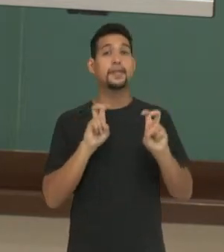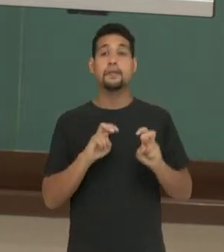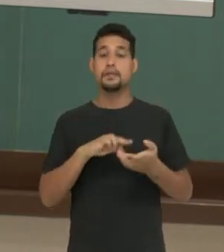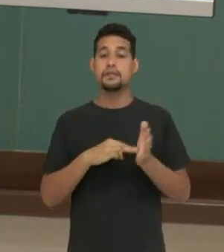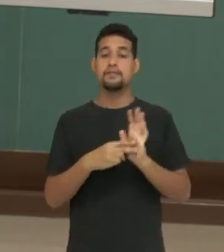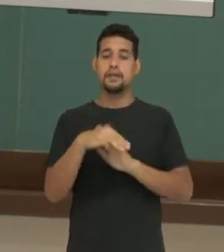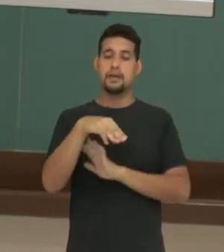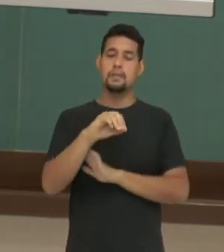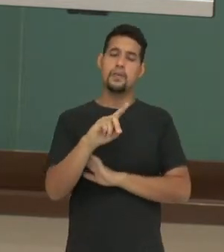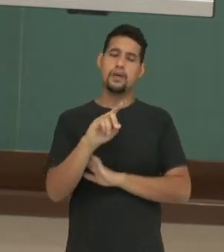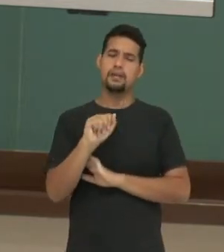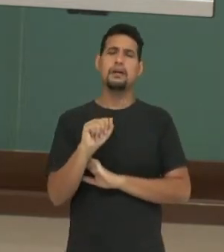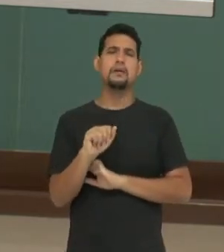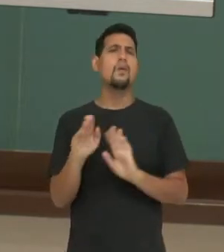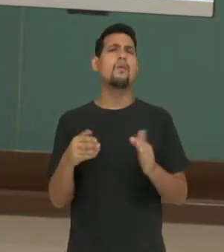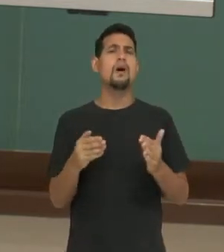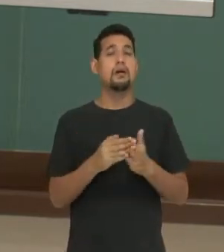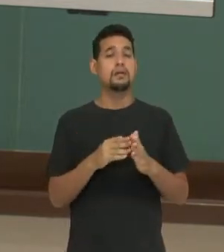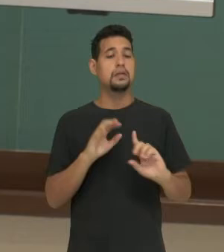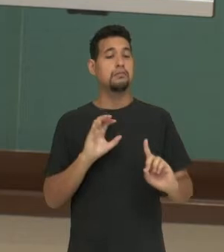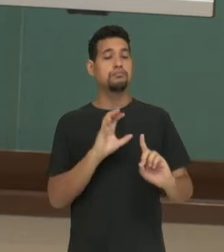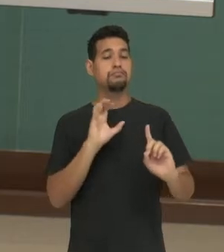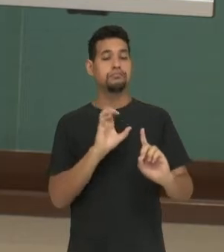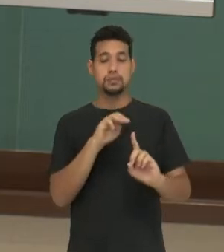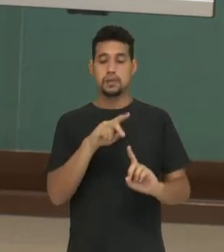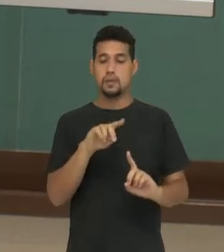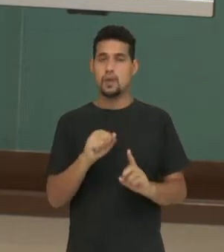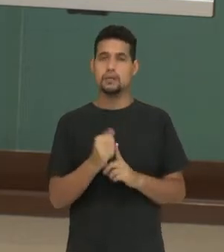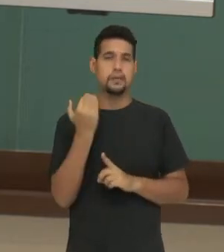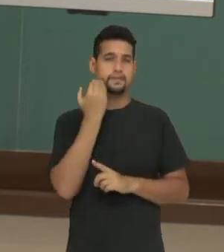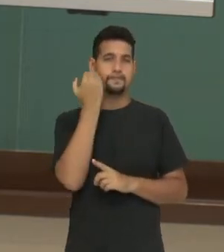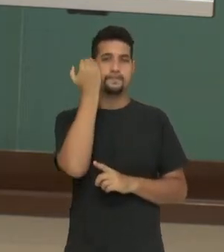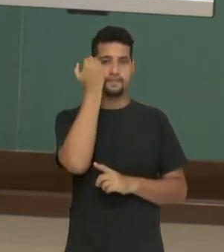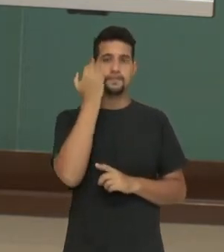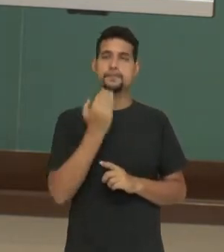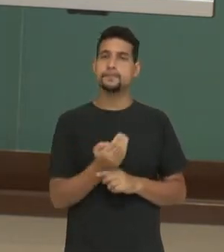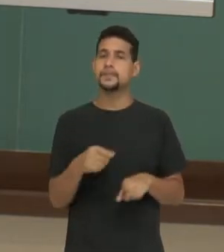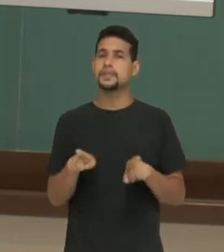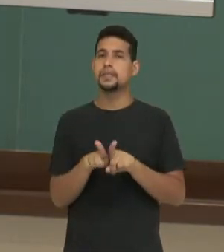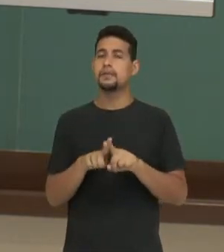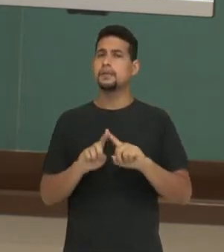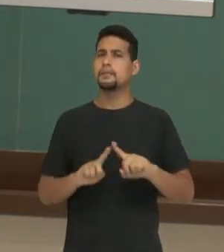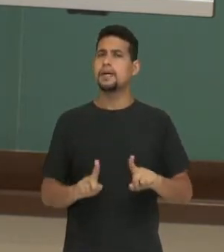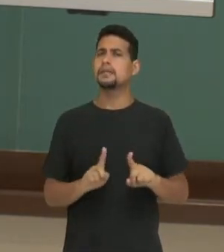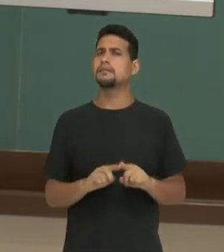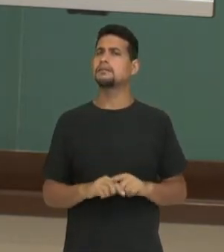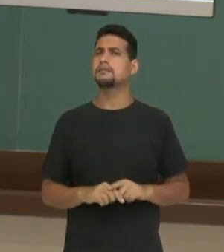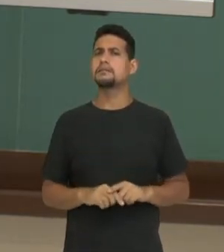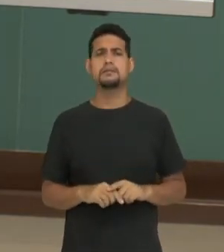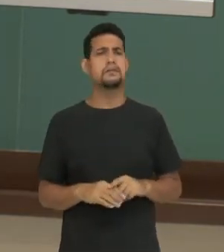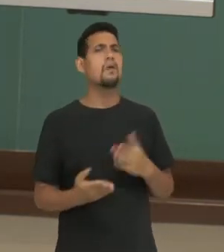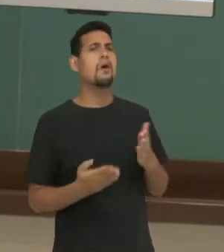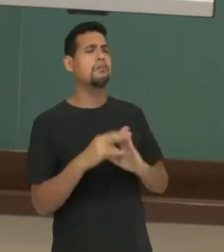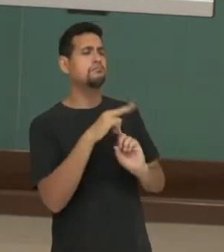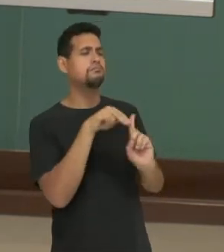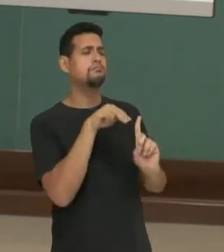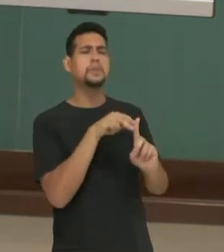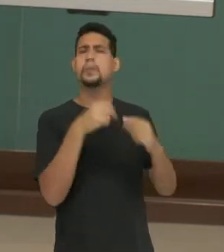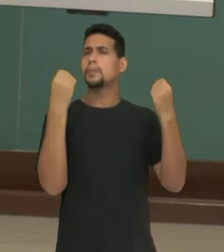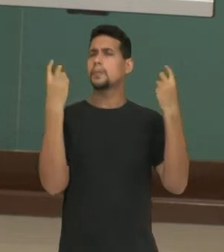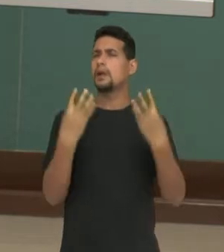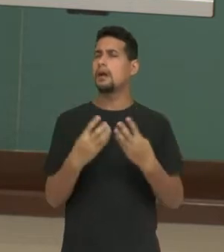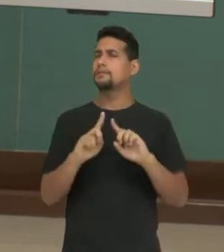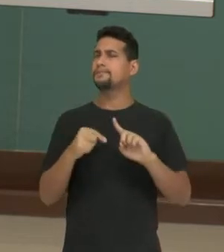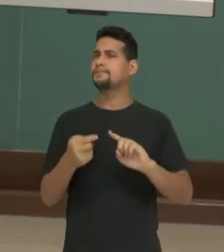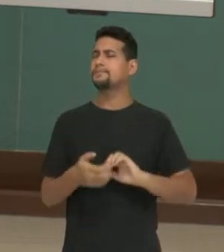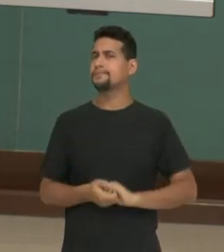moda. O tema, a influência da moda na adolescência. E aí, a tese. E aí, que ponto de vista que vocês podem defender a